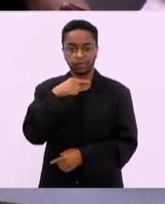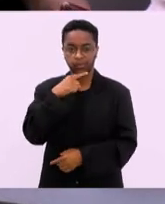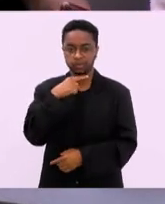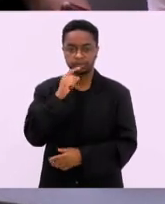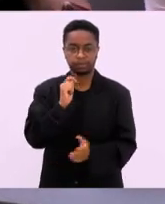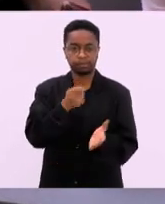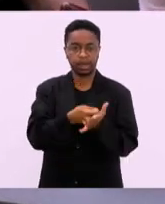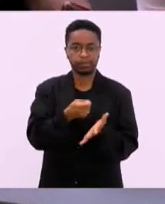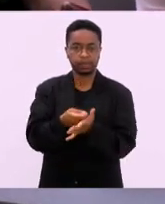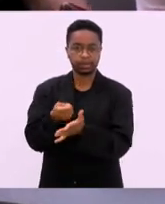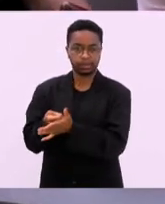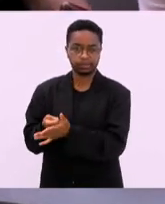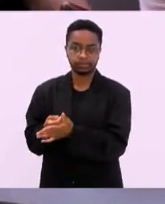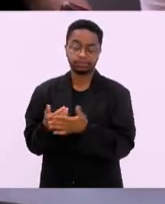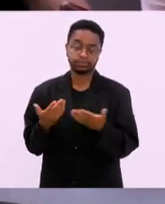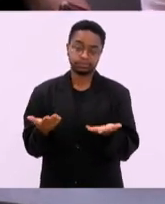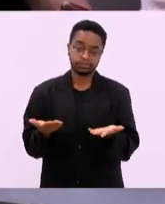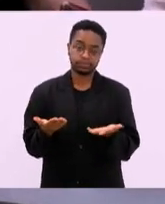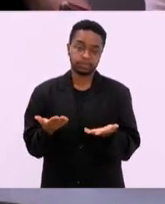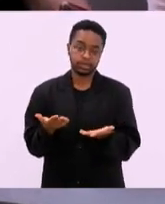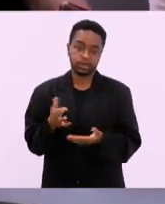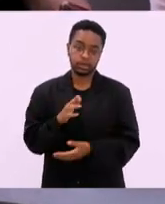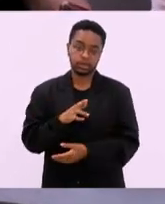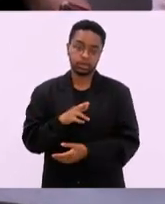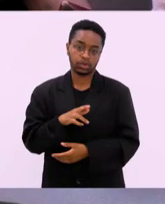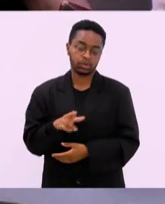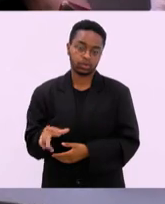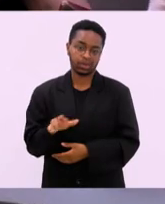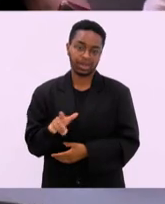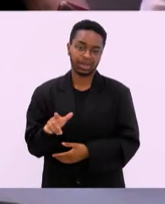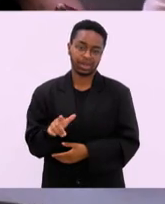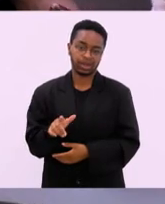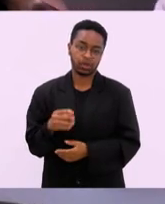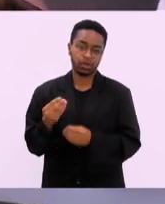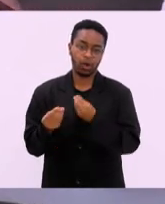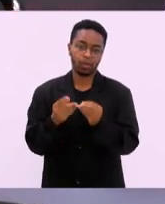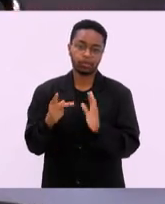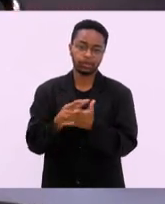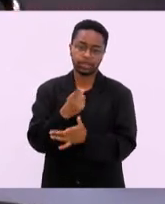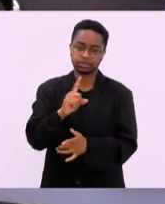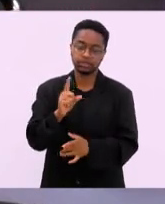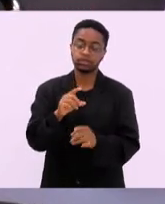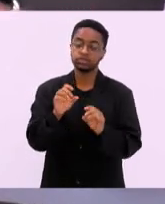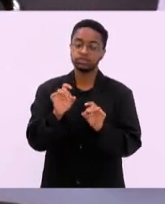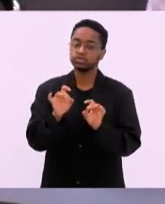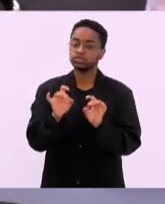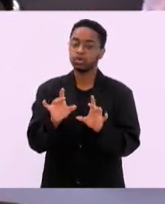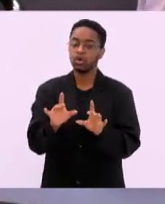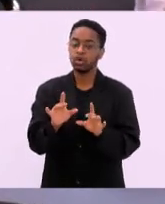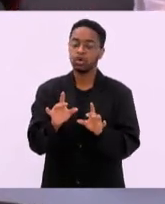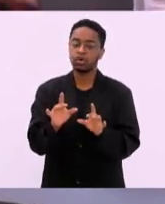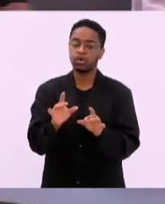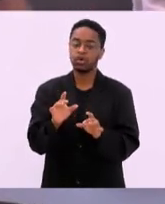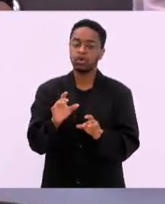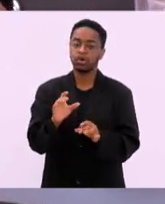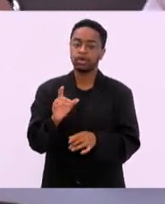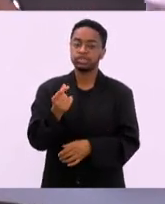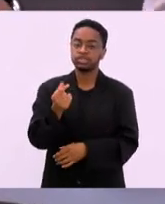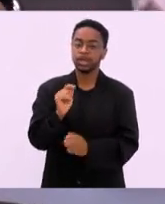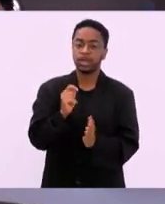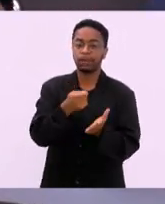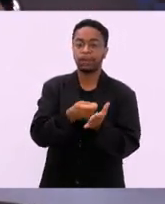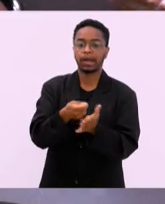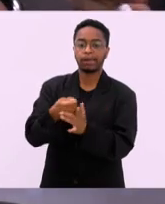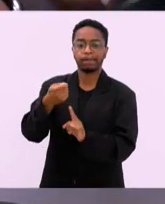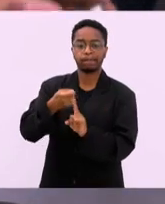pulando de operador. Né? Mas isso não é questão da forma, é questão do mérito. Os créditos que são... A